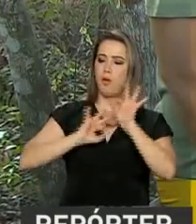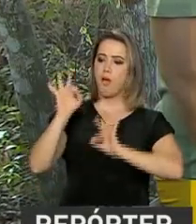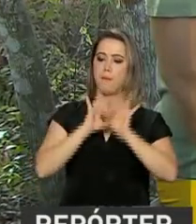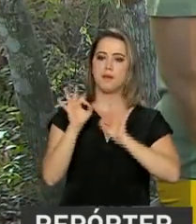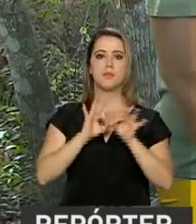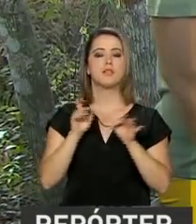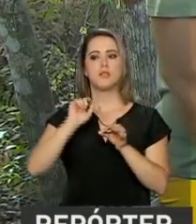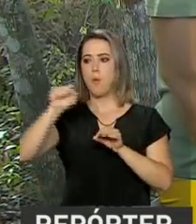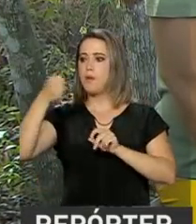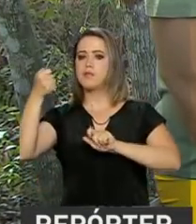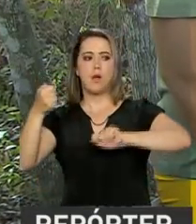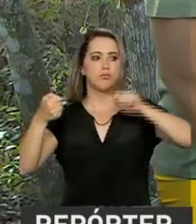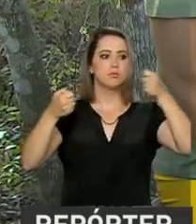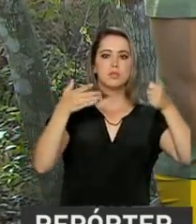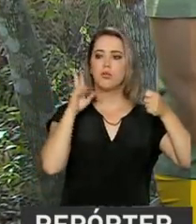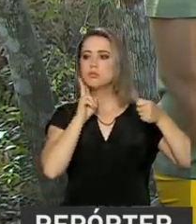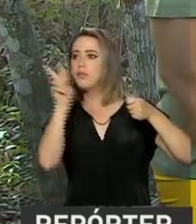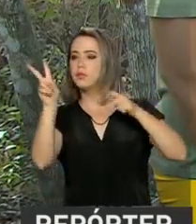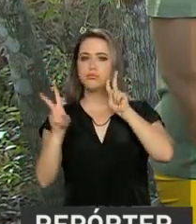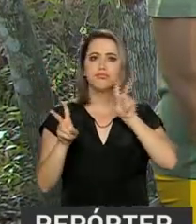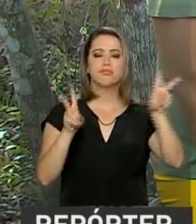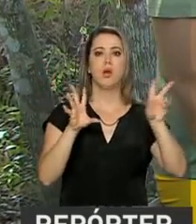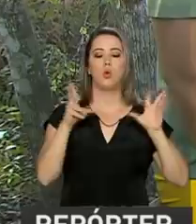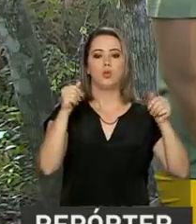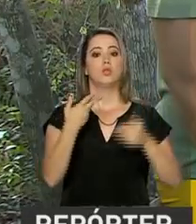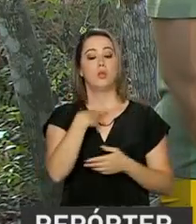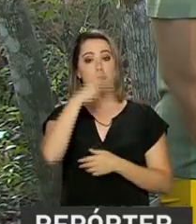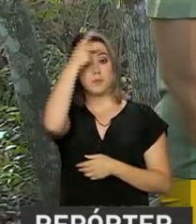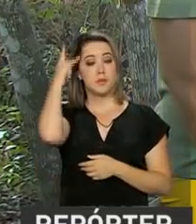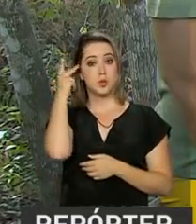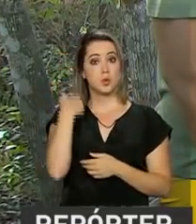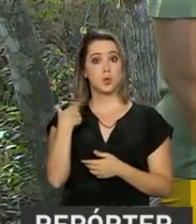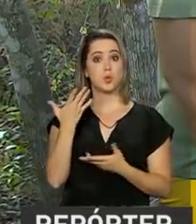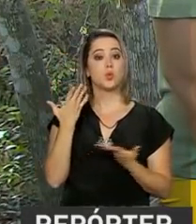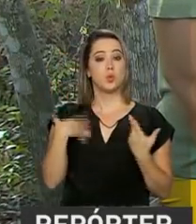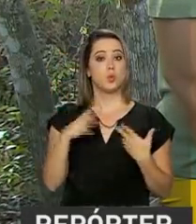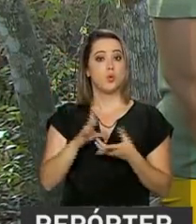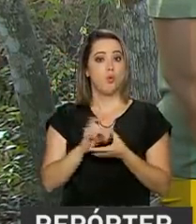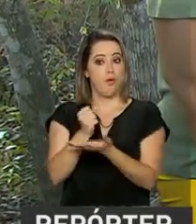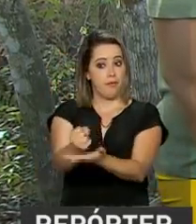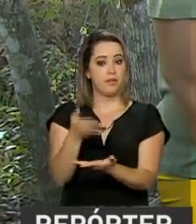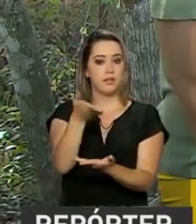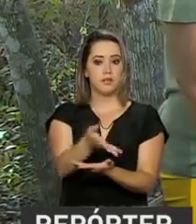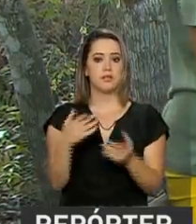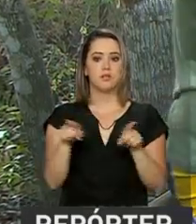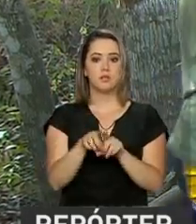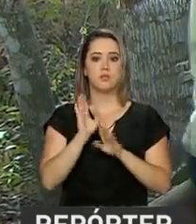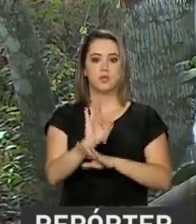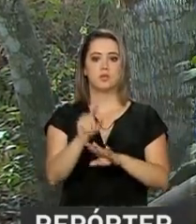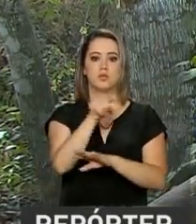44 quilômetros de trilha aqui na Floresta Nacional foi feito por voluntários. E eu também vou dar a minha contribuição com a ajuda aqui do